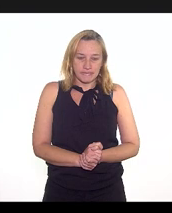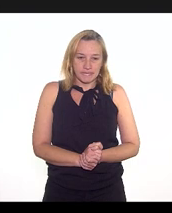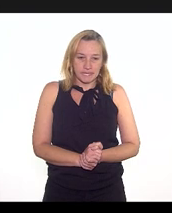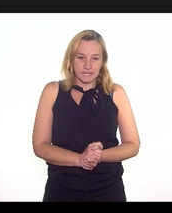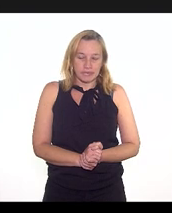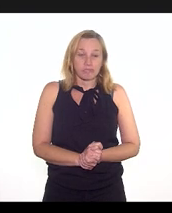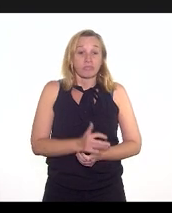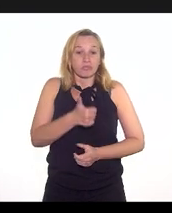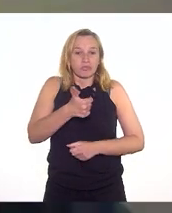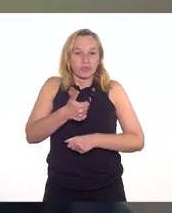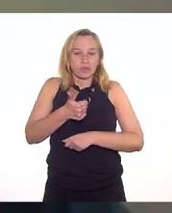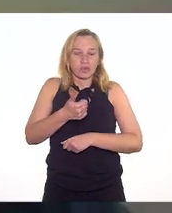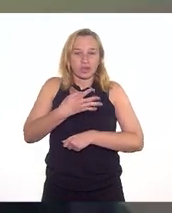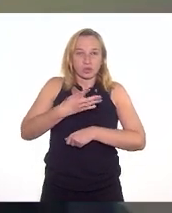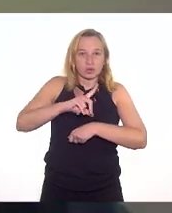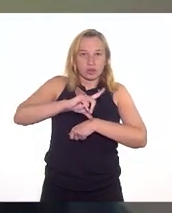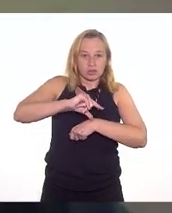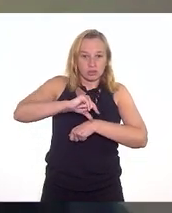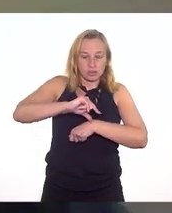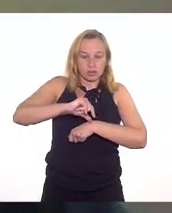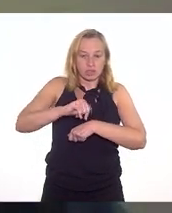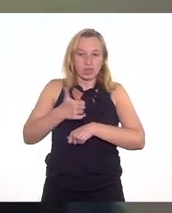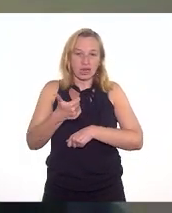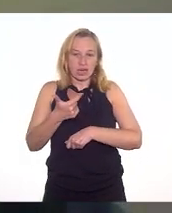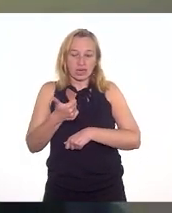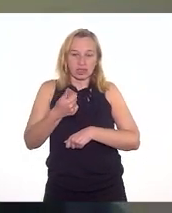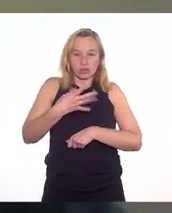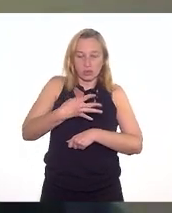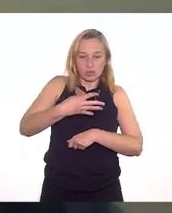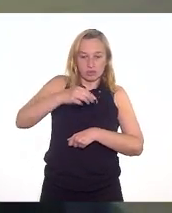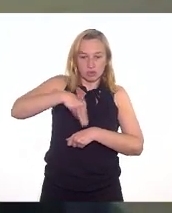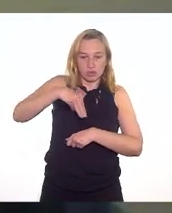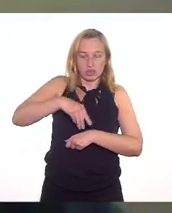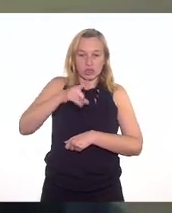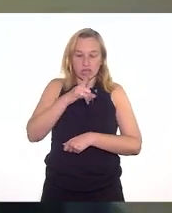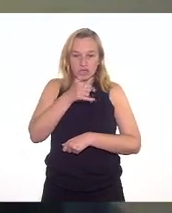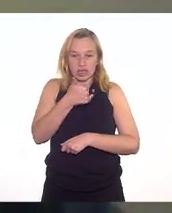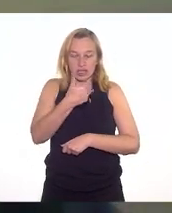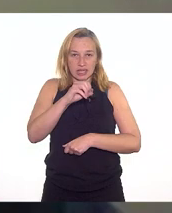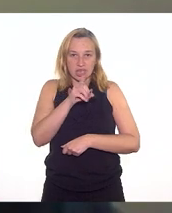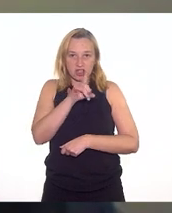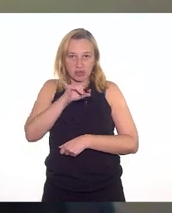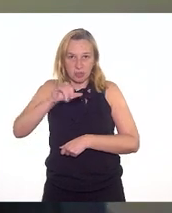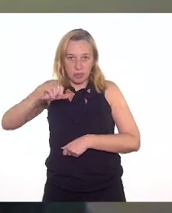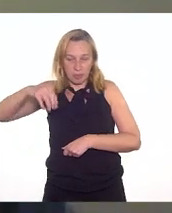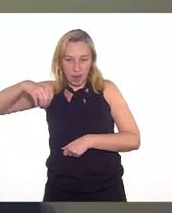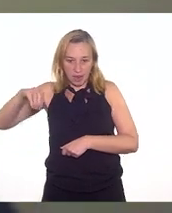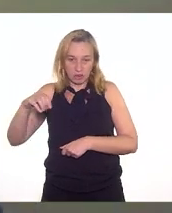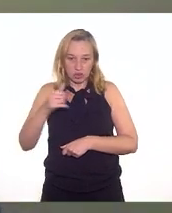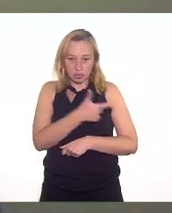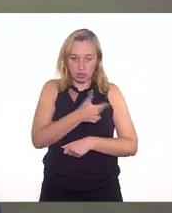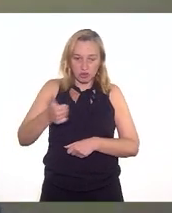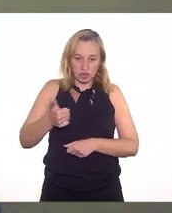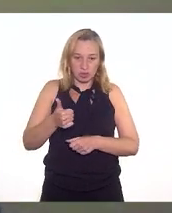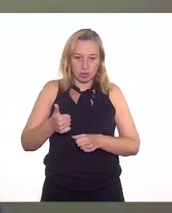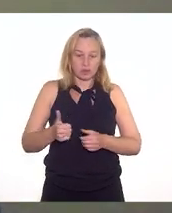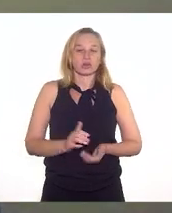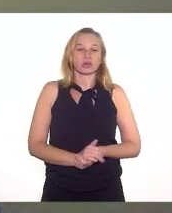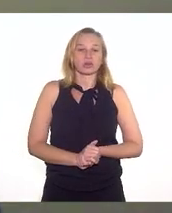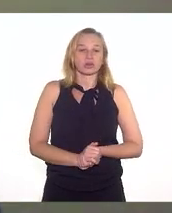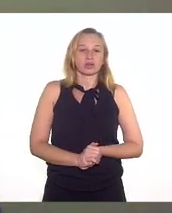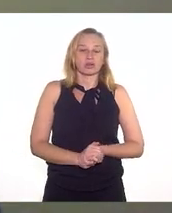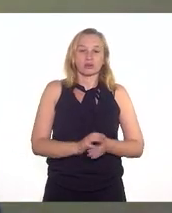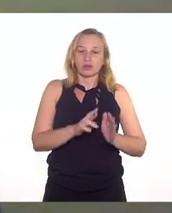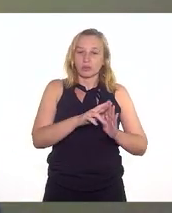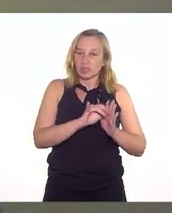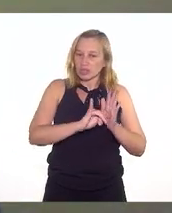Às 14 horas e 14 minutos do dia 10 de maio de 2021, havendo o número regimental, conforme